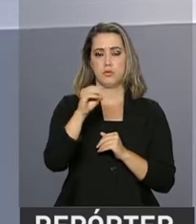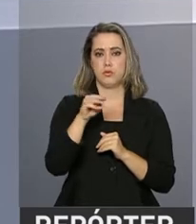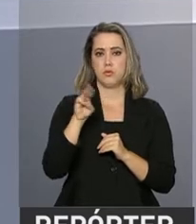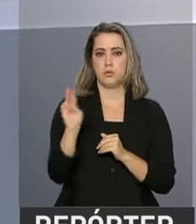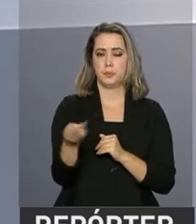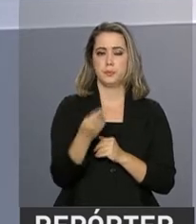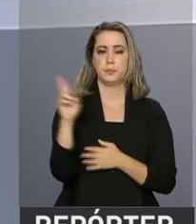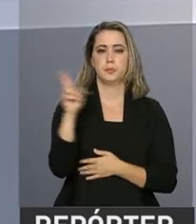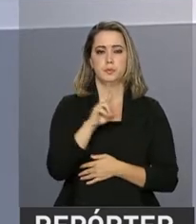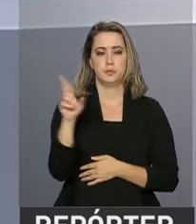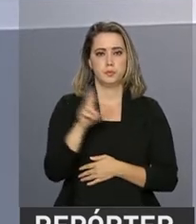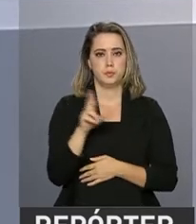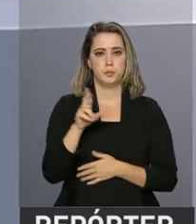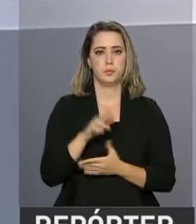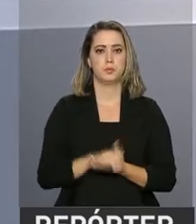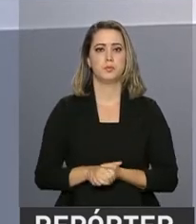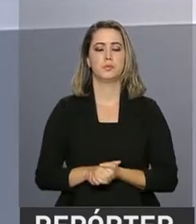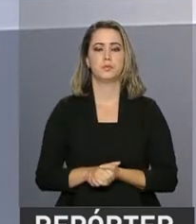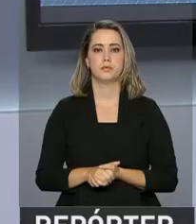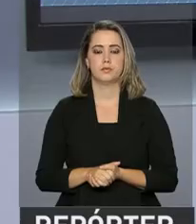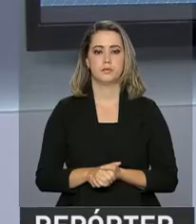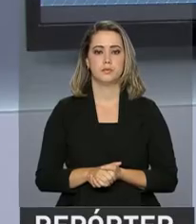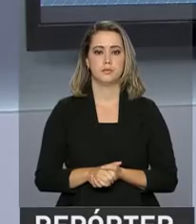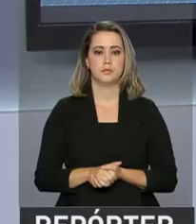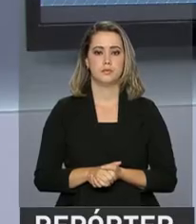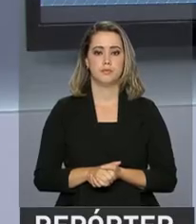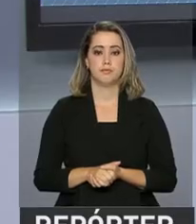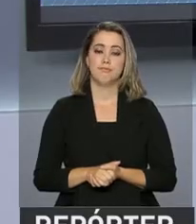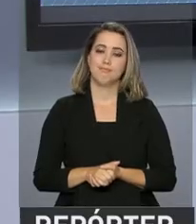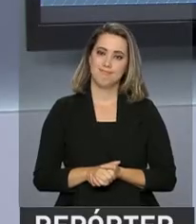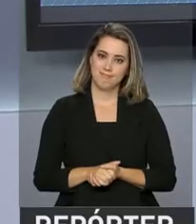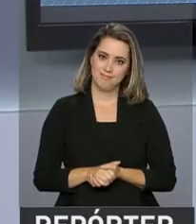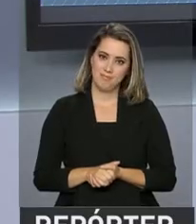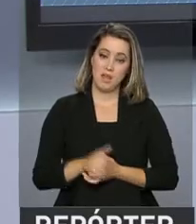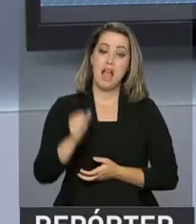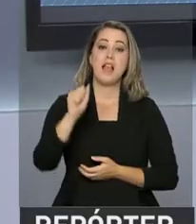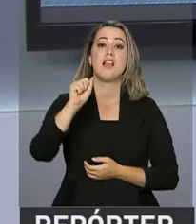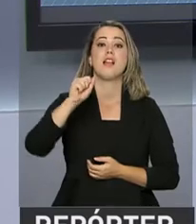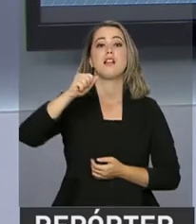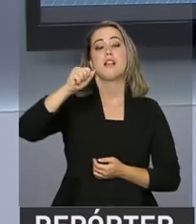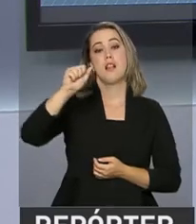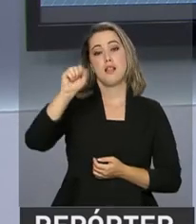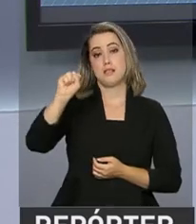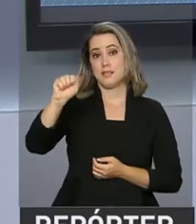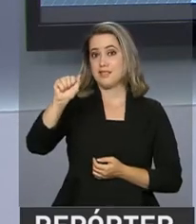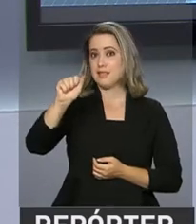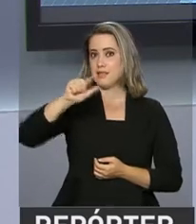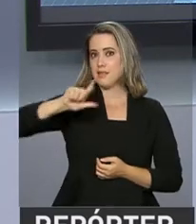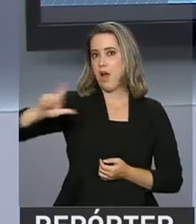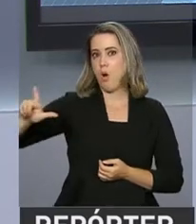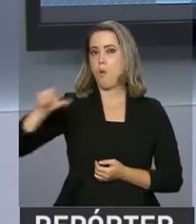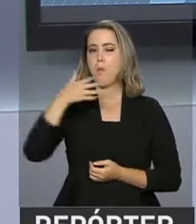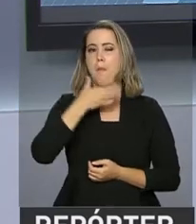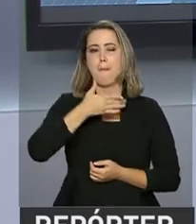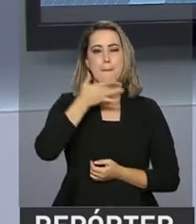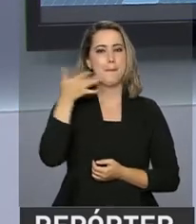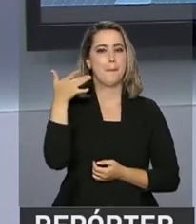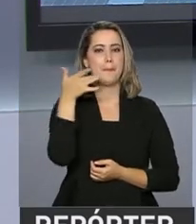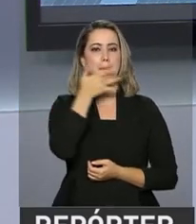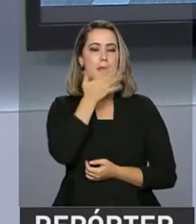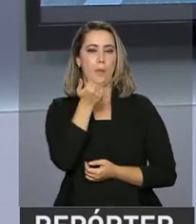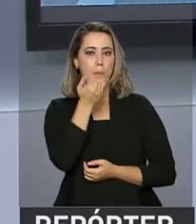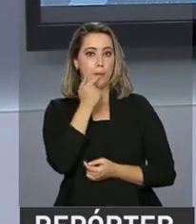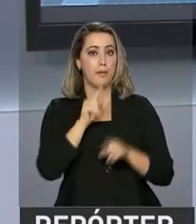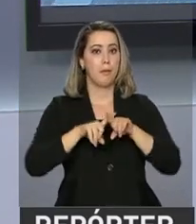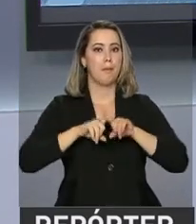290 milhões de reais o sal conserva os alimentos e aguça o paladar mas